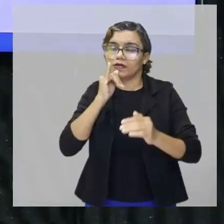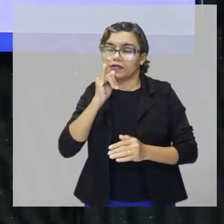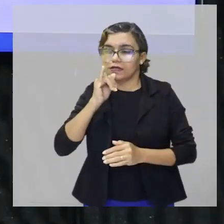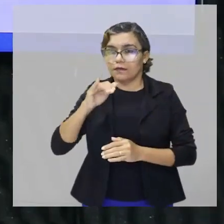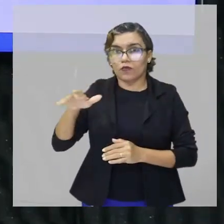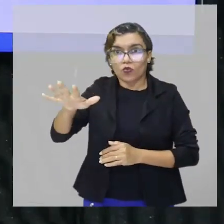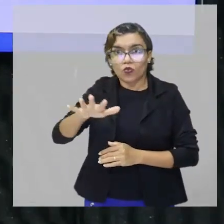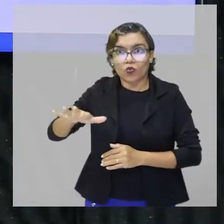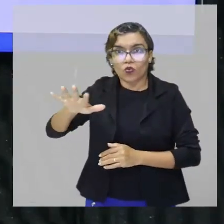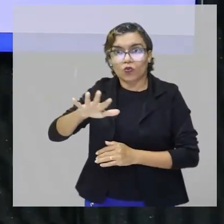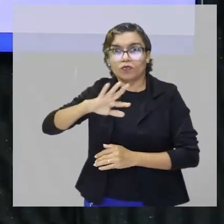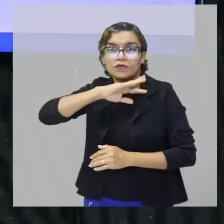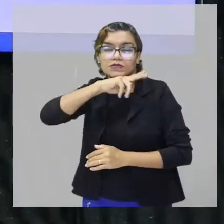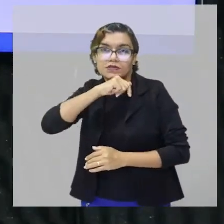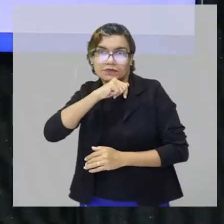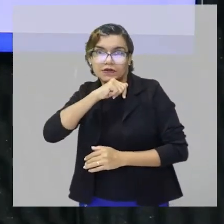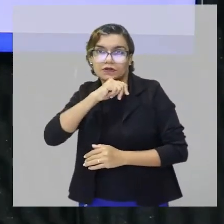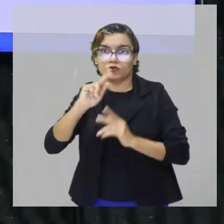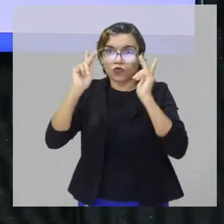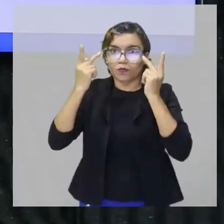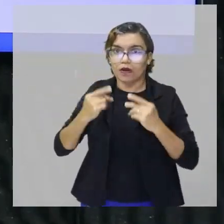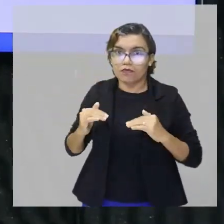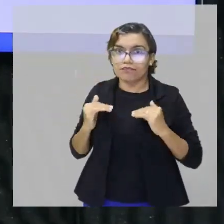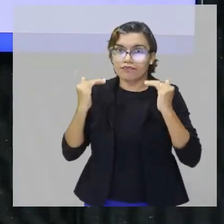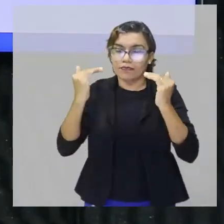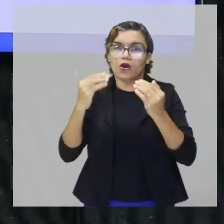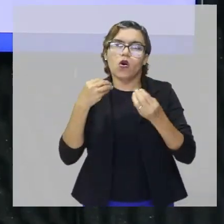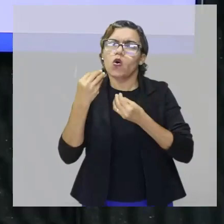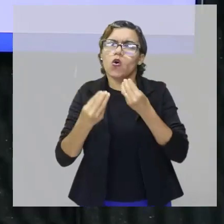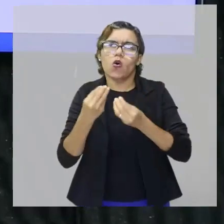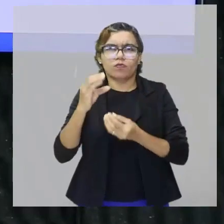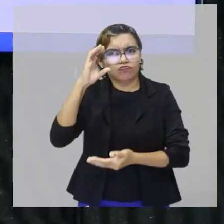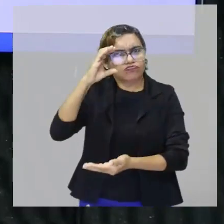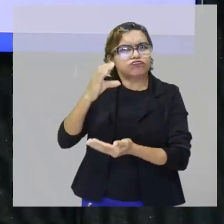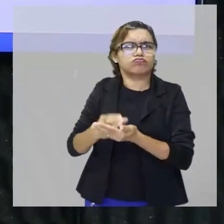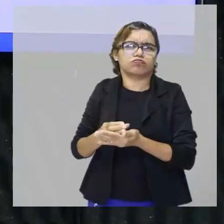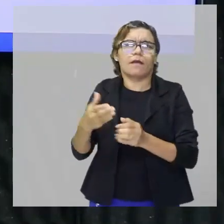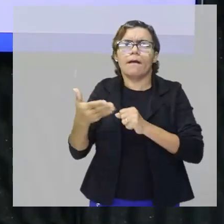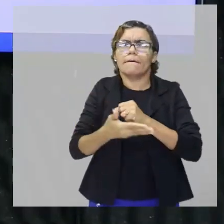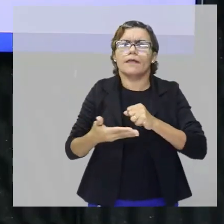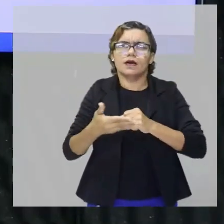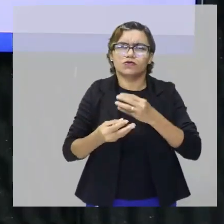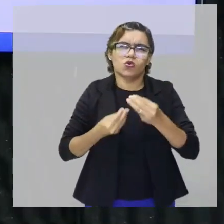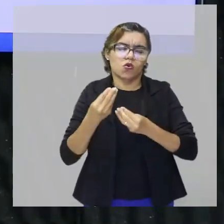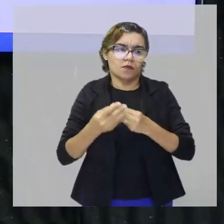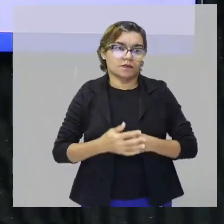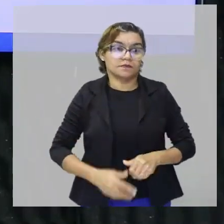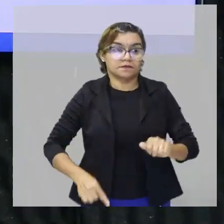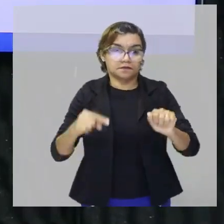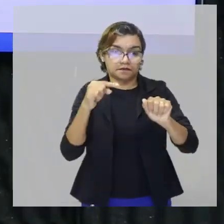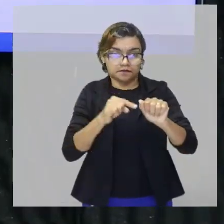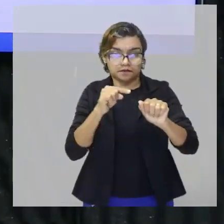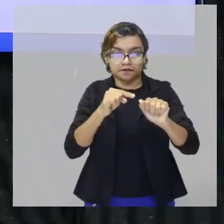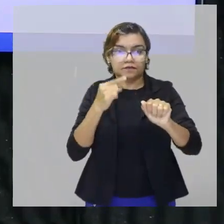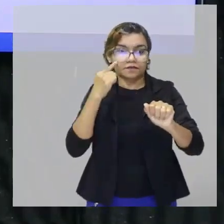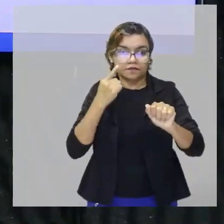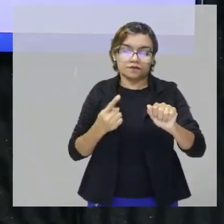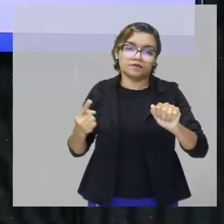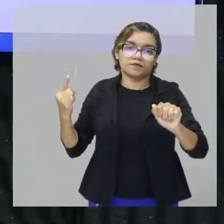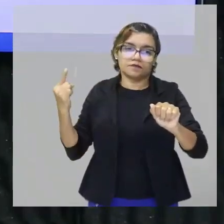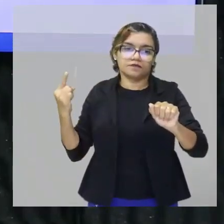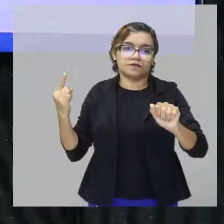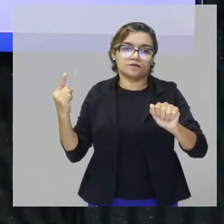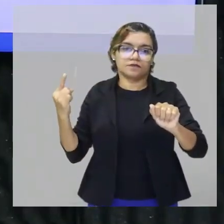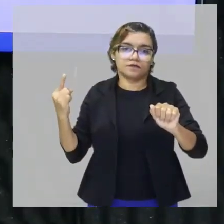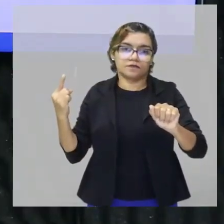tese que ele desenvolveu? Como foi que ele desenvolveu essa tese? Baseado em quem? Então, vamos ver. Letra A, seria uma